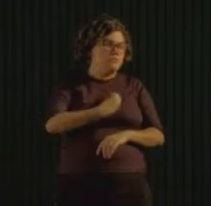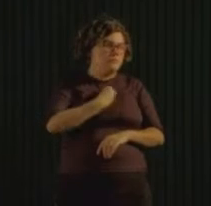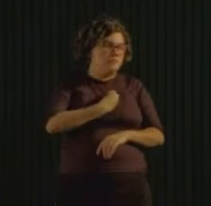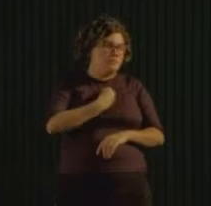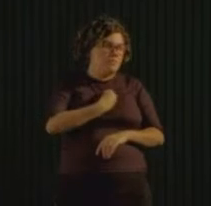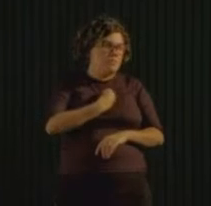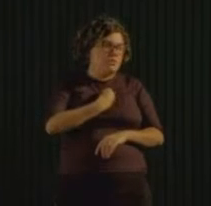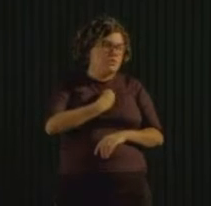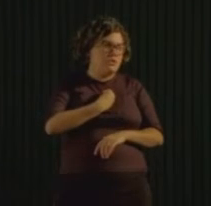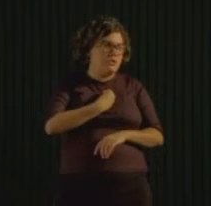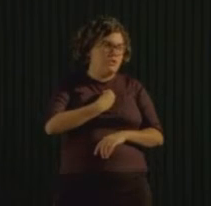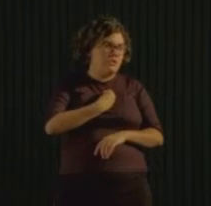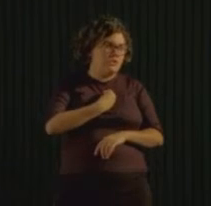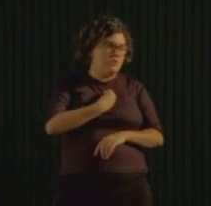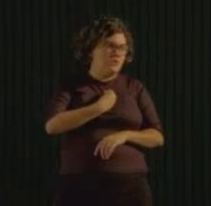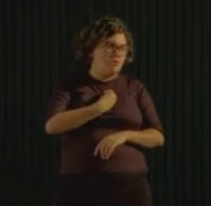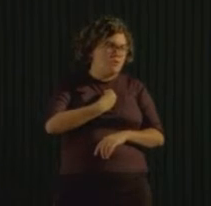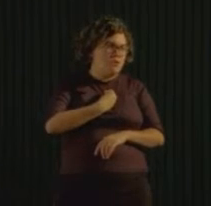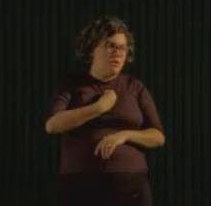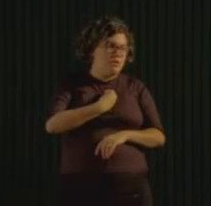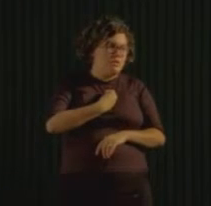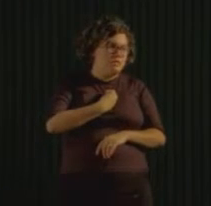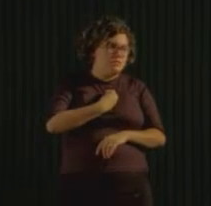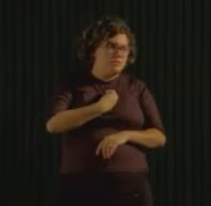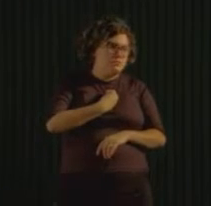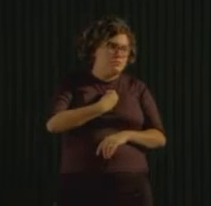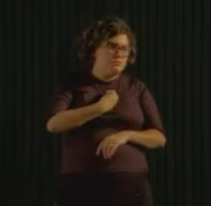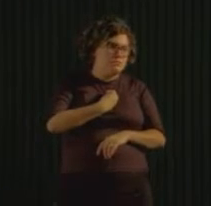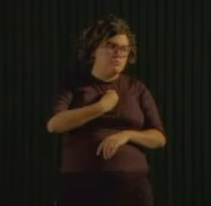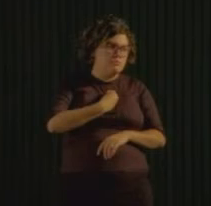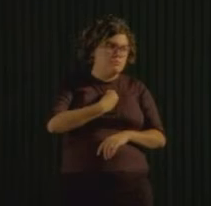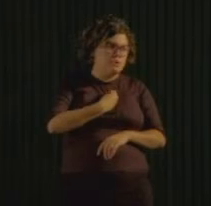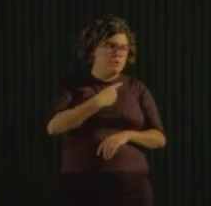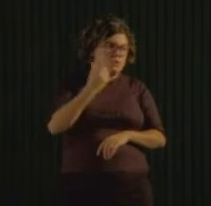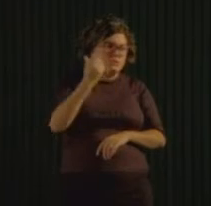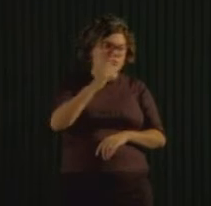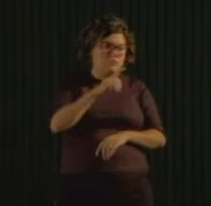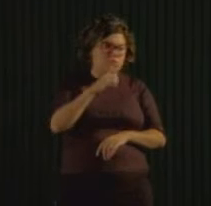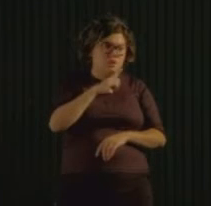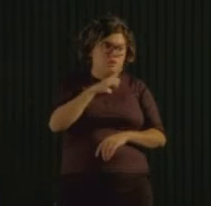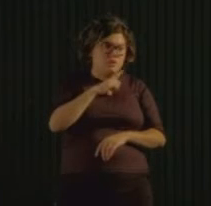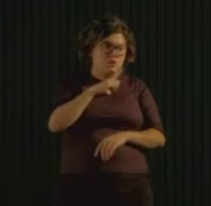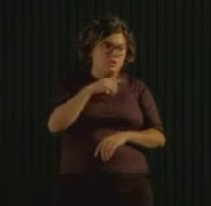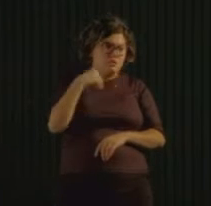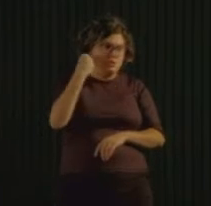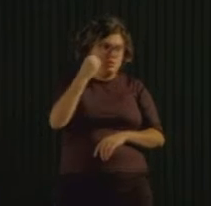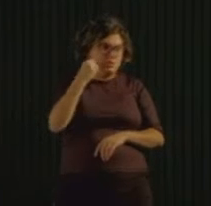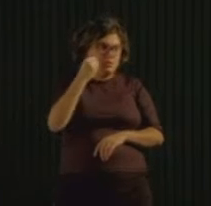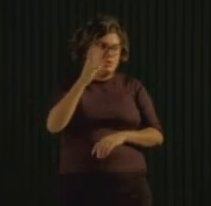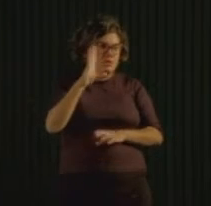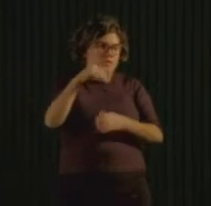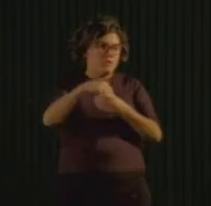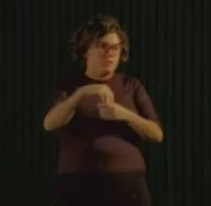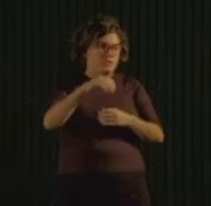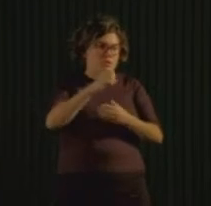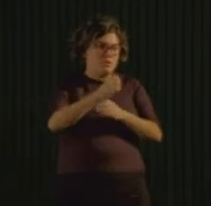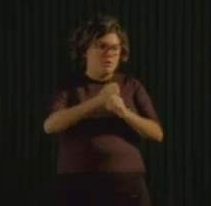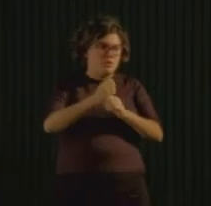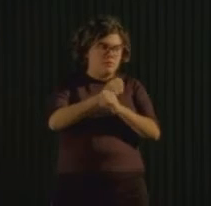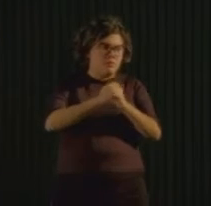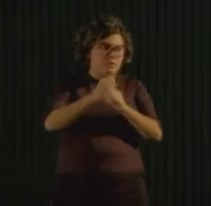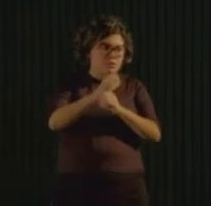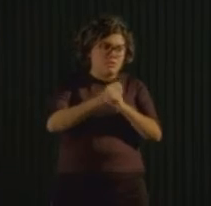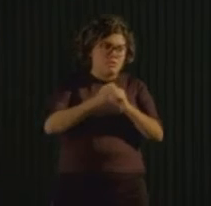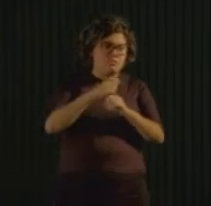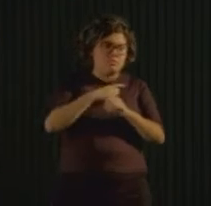tem o copépode, que é uma das menores dos micro-organismos do oceano interagindo já com plástico. Aqui é um experimento feito em laboratório para